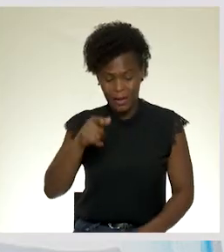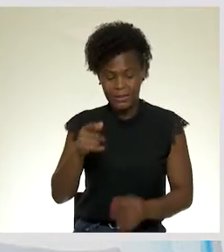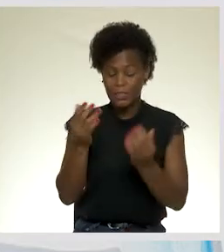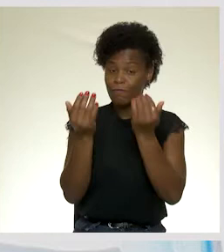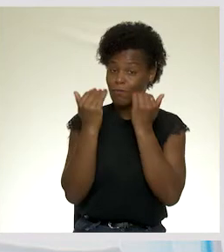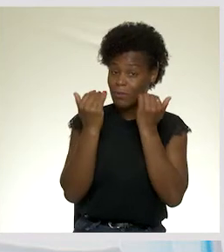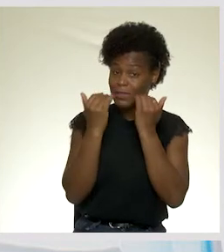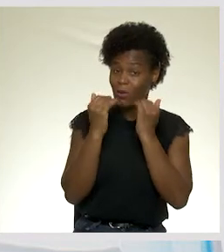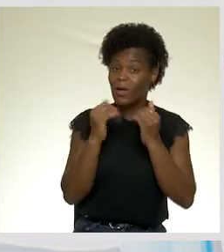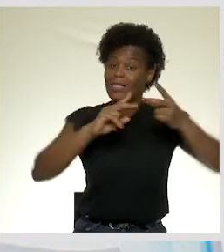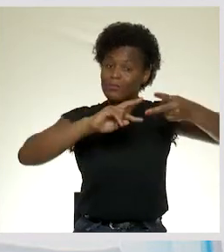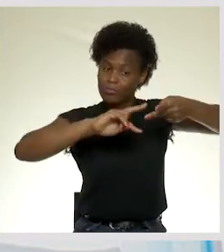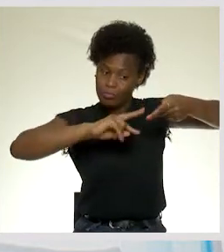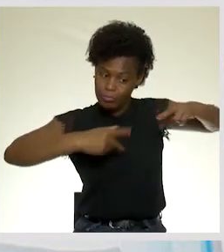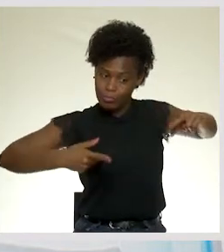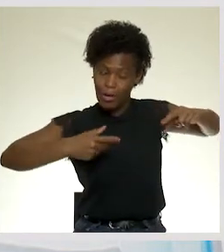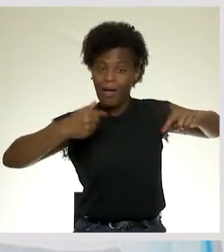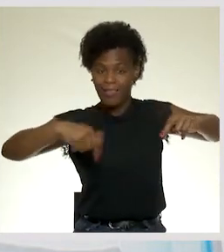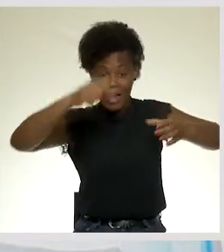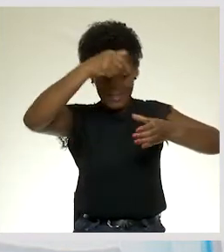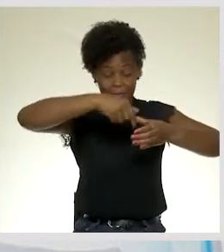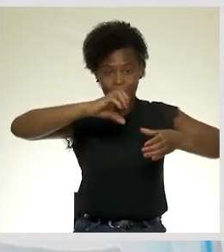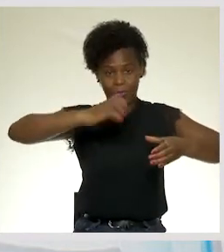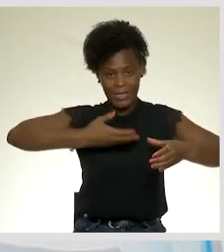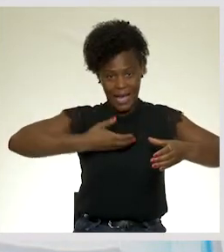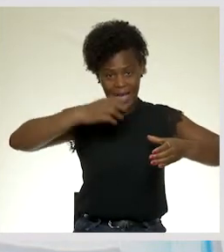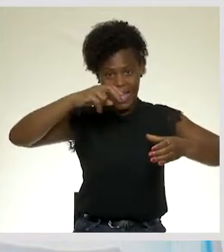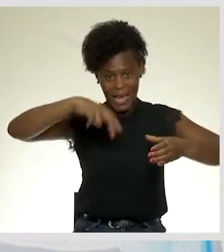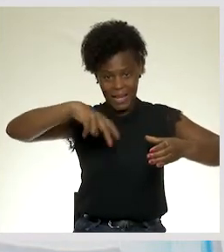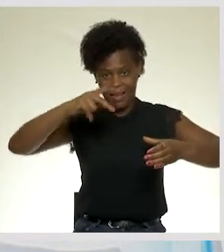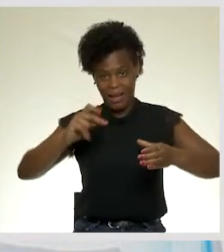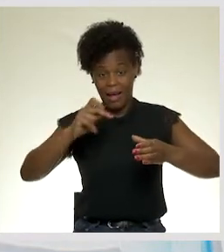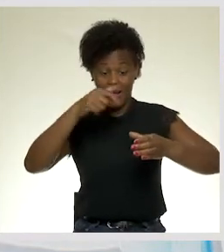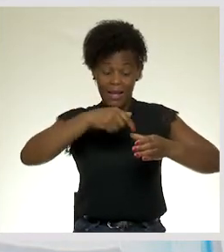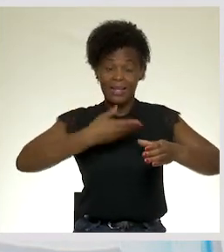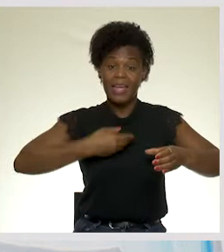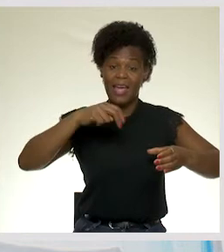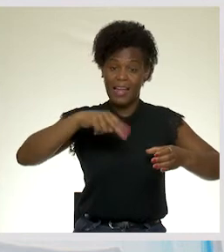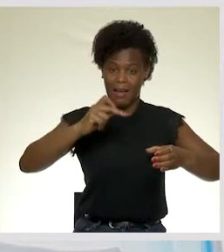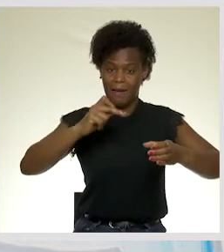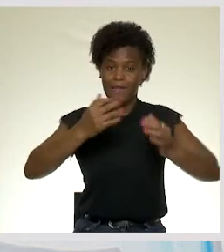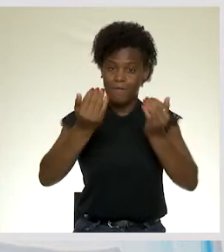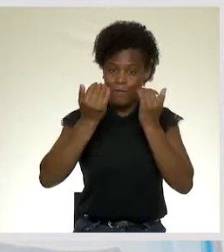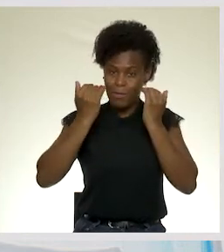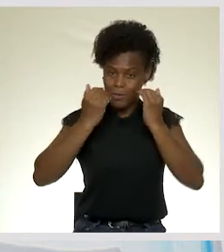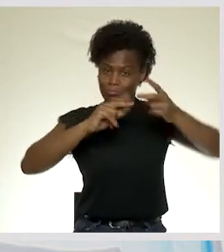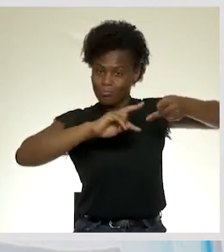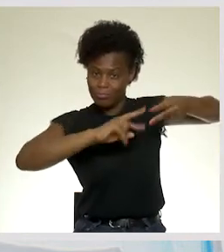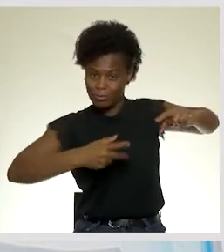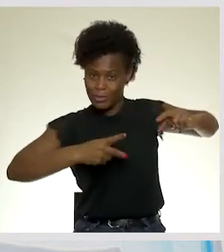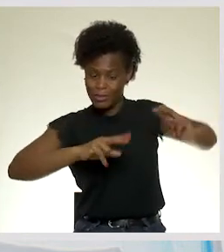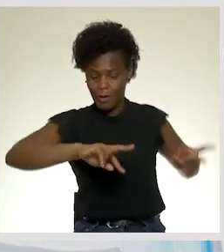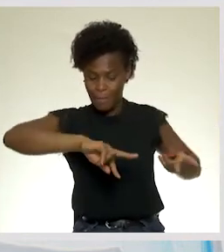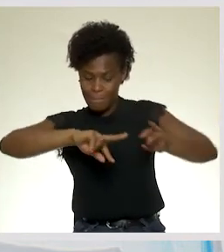as informações genéticas estão contidas no DNA. E é o DNA que contém essas informações genéticas, passa essas informações para